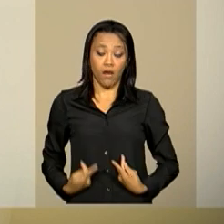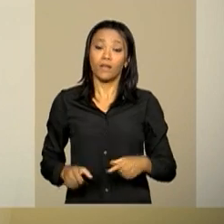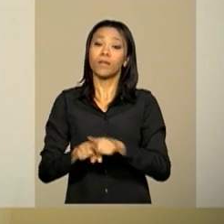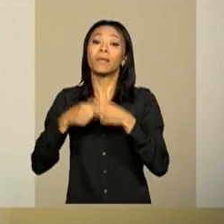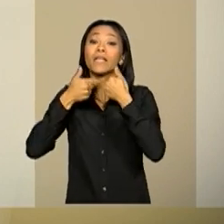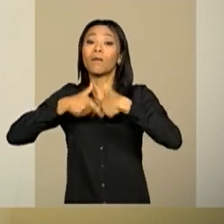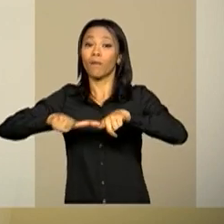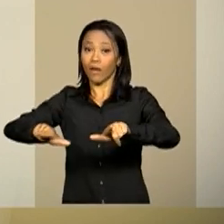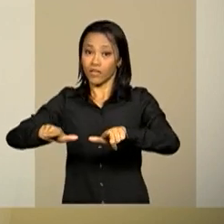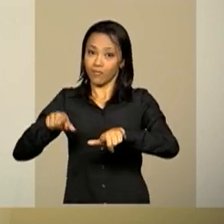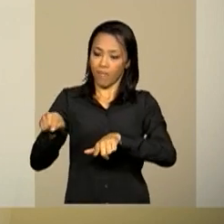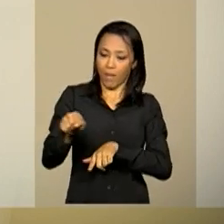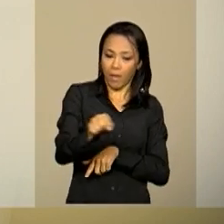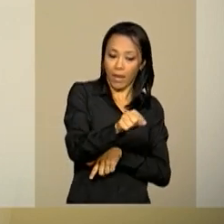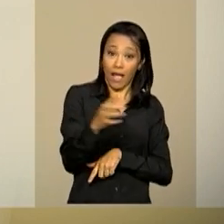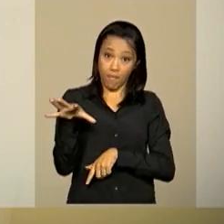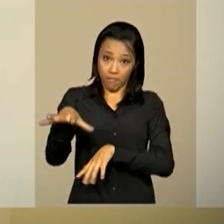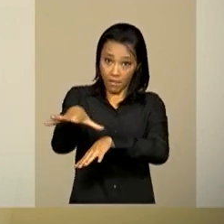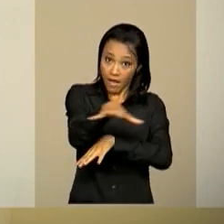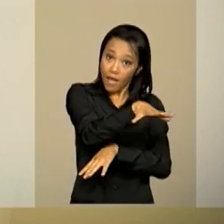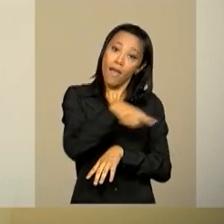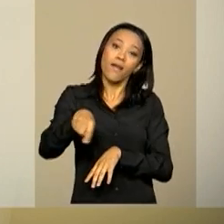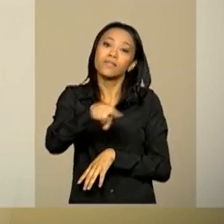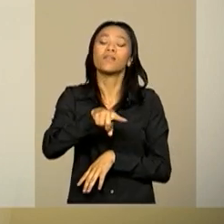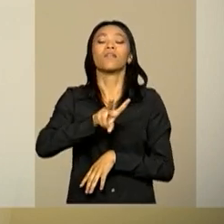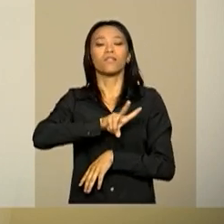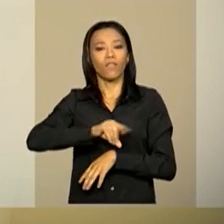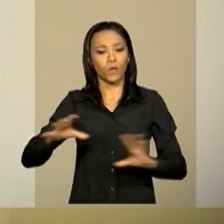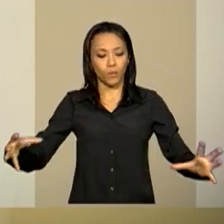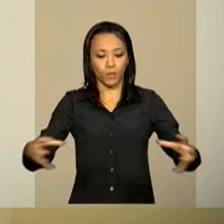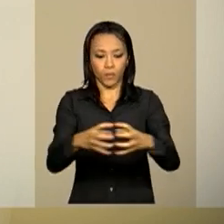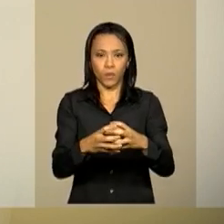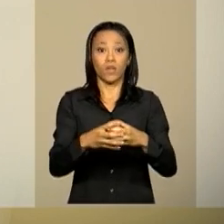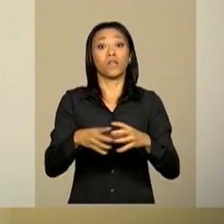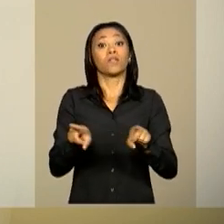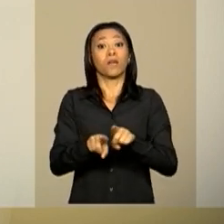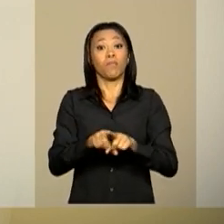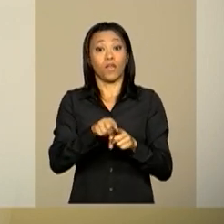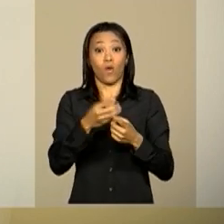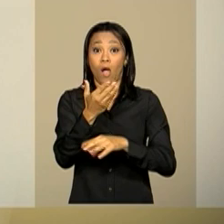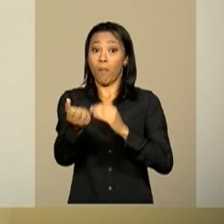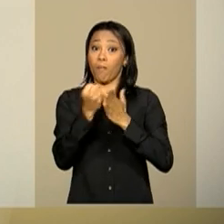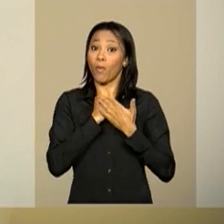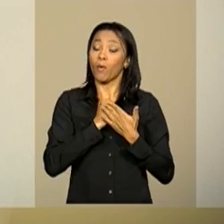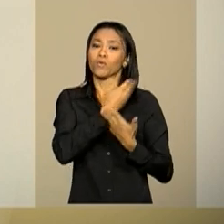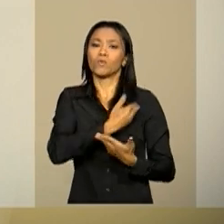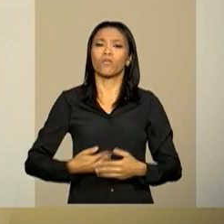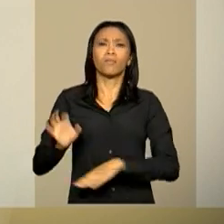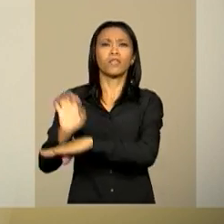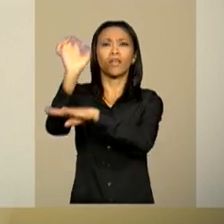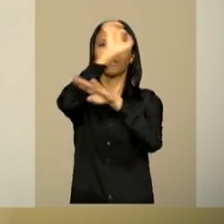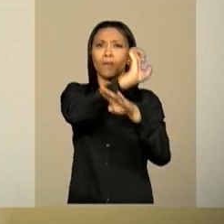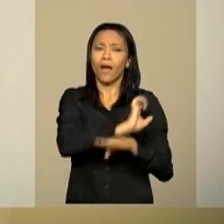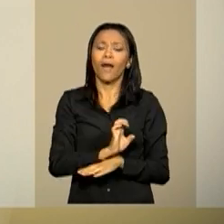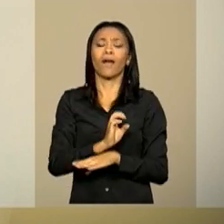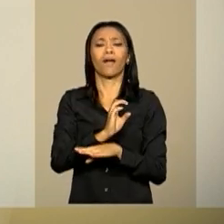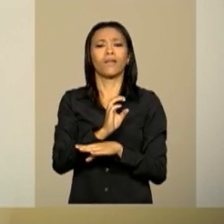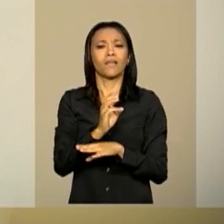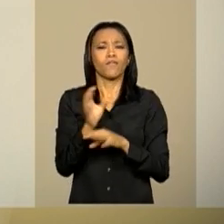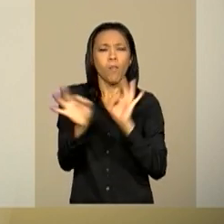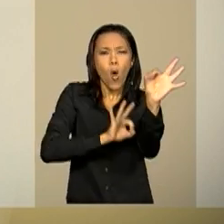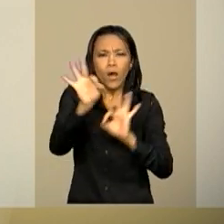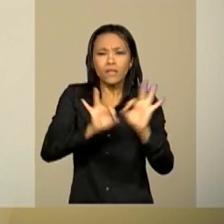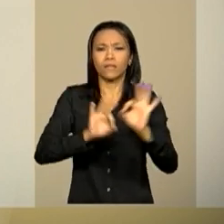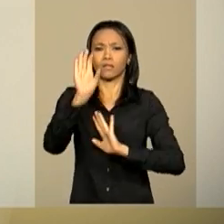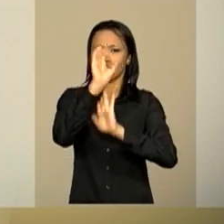linguagem a partir dessas áreas vamos em conjunto com os governos estaduais reorganizar os currículos E